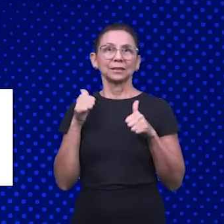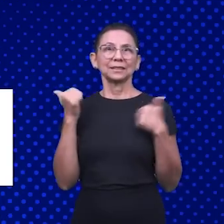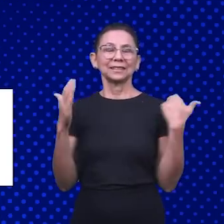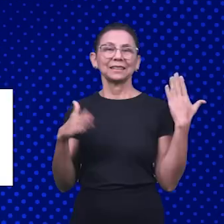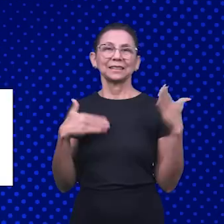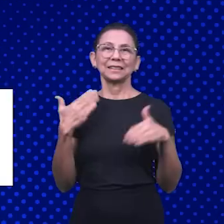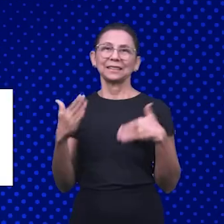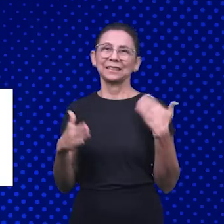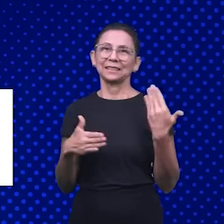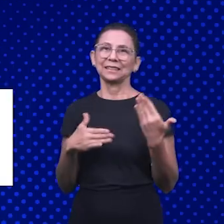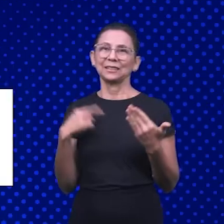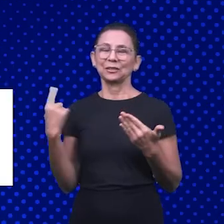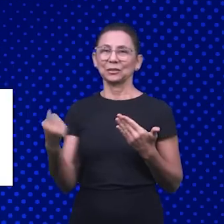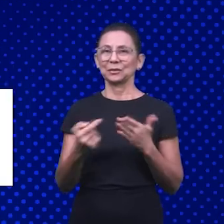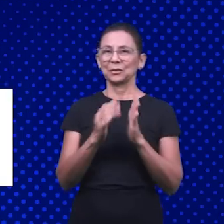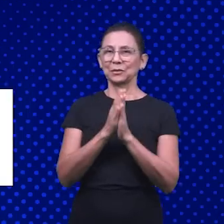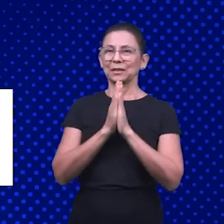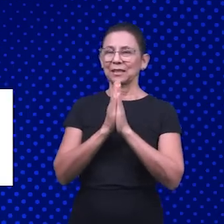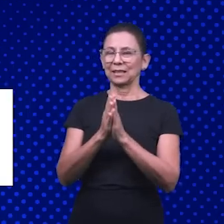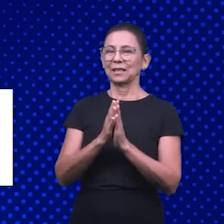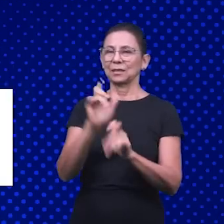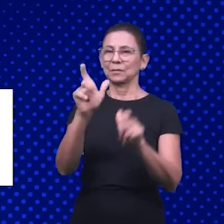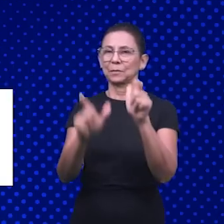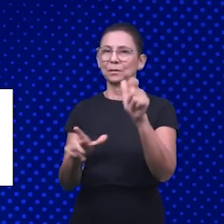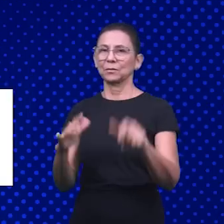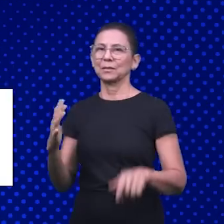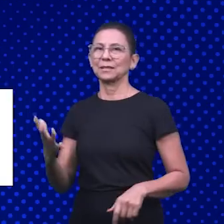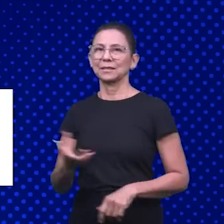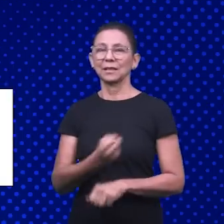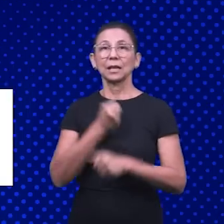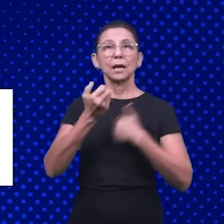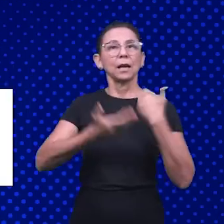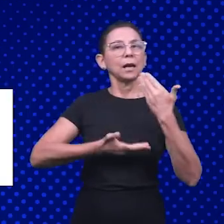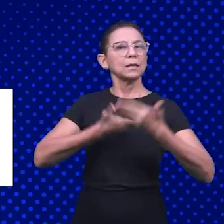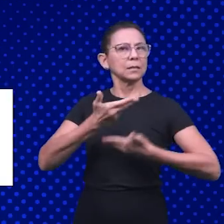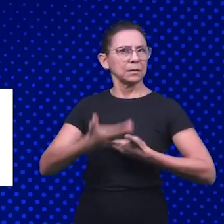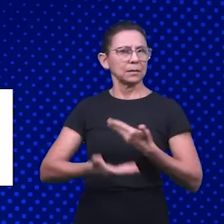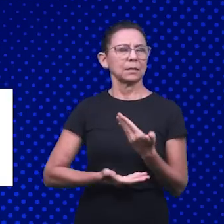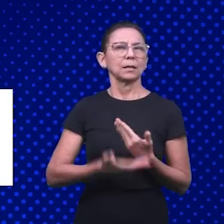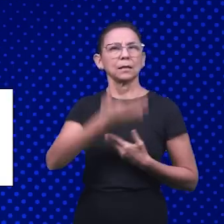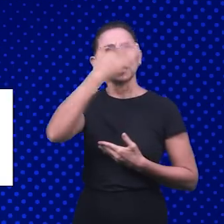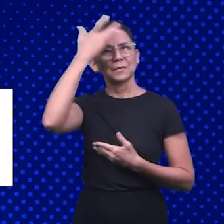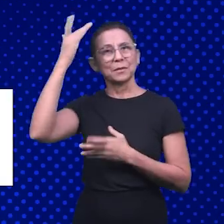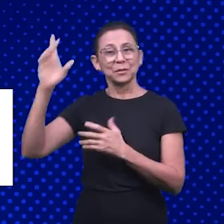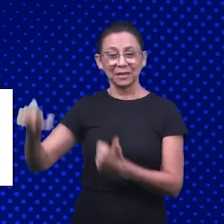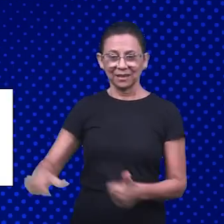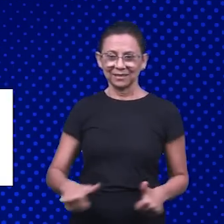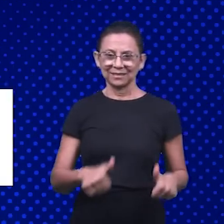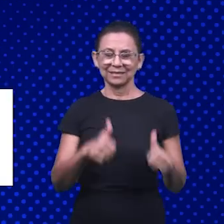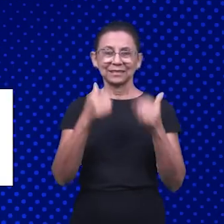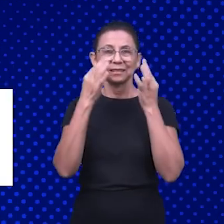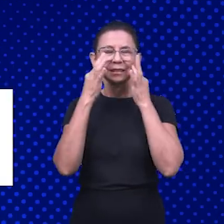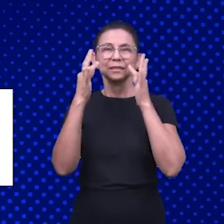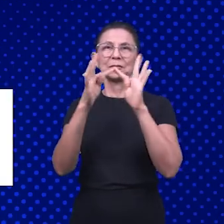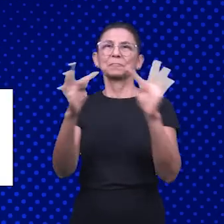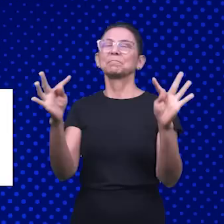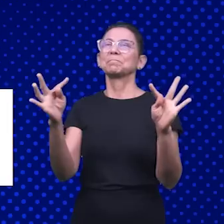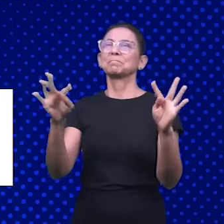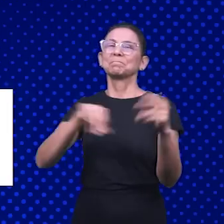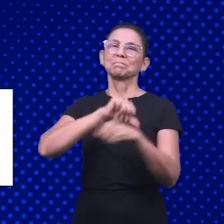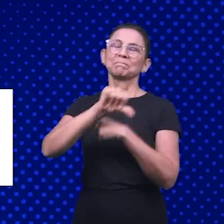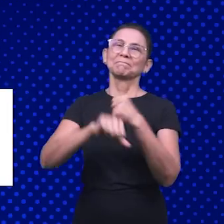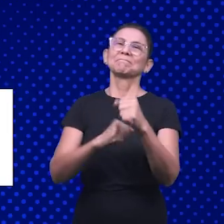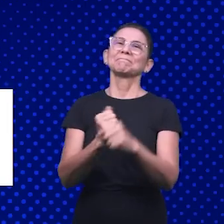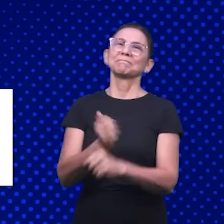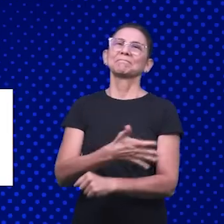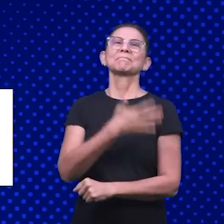para todos que oraram pela salvação de vidas e deram assistência àqueles que desceram as águas, testemunhando que são